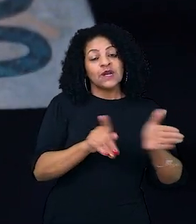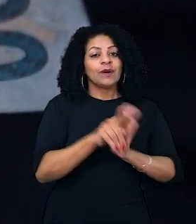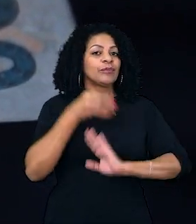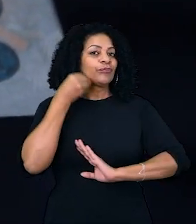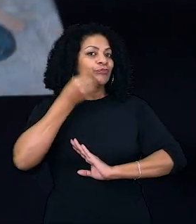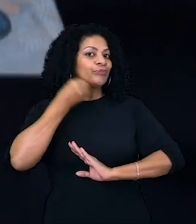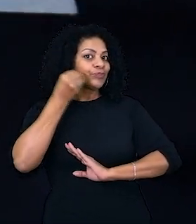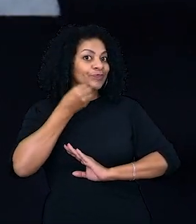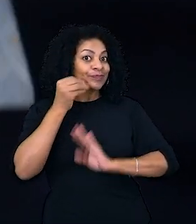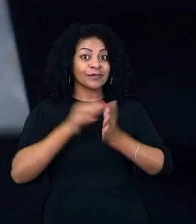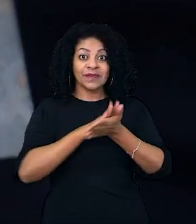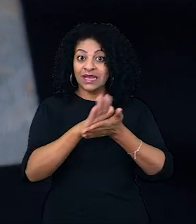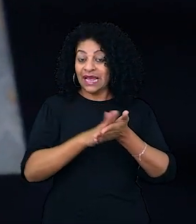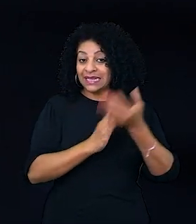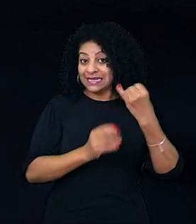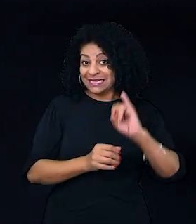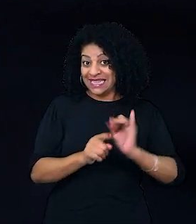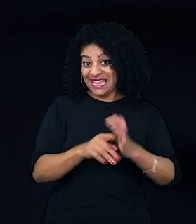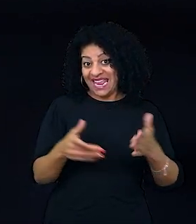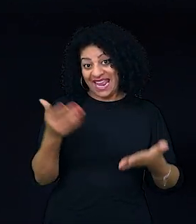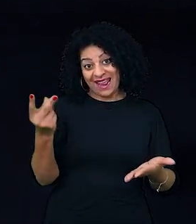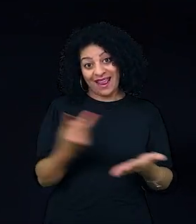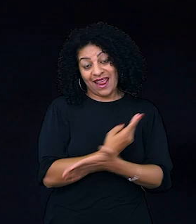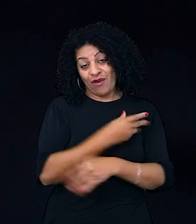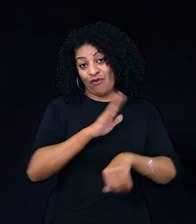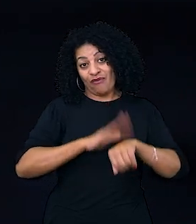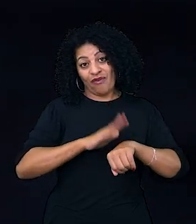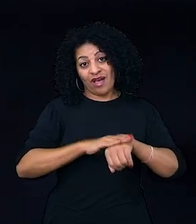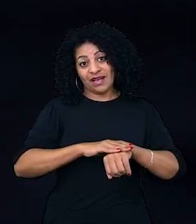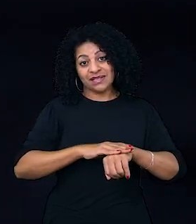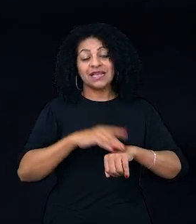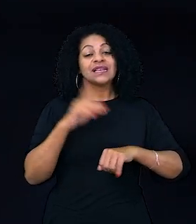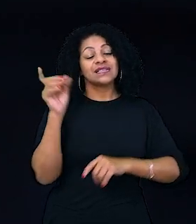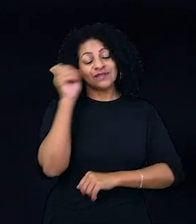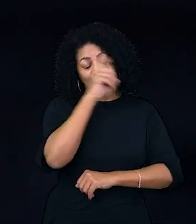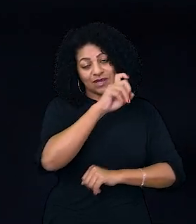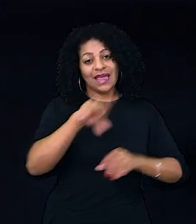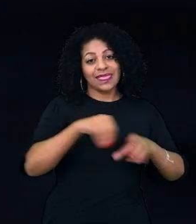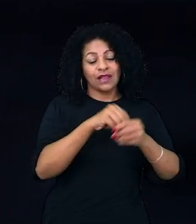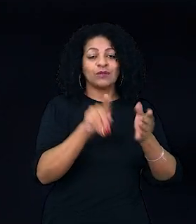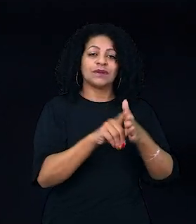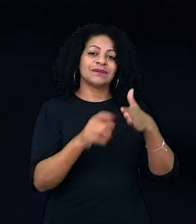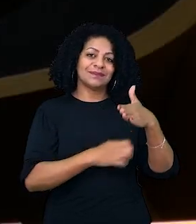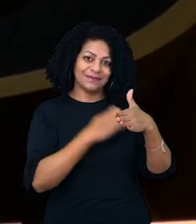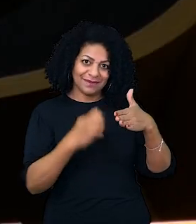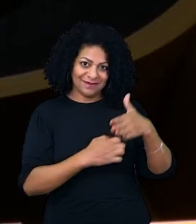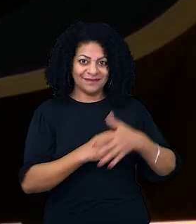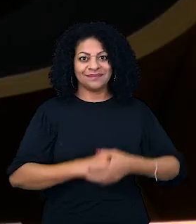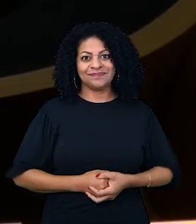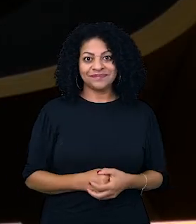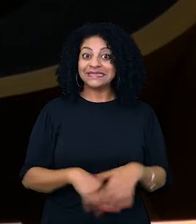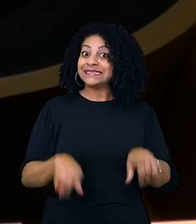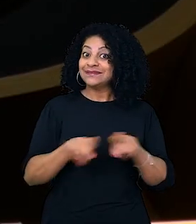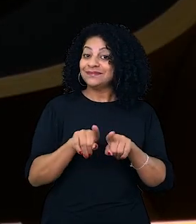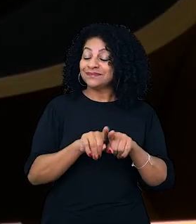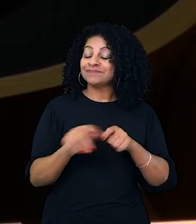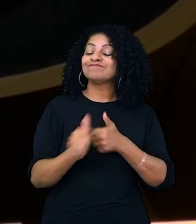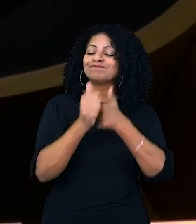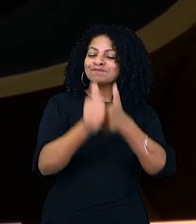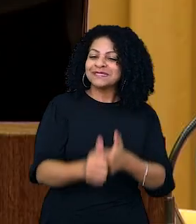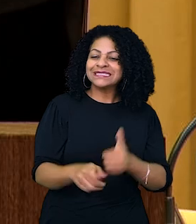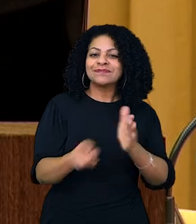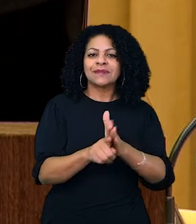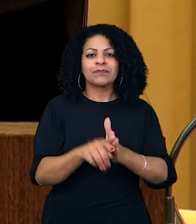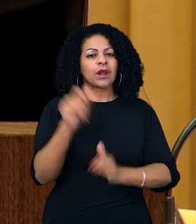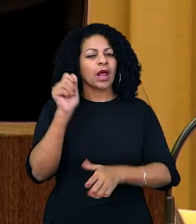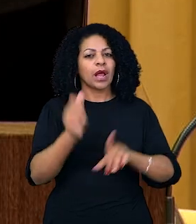de experiência, forem impostas barreiras que dificultem a permanência no emprego. O entendimento foi acompanhado